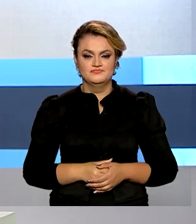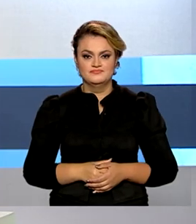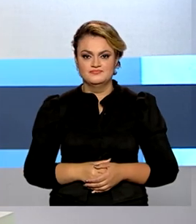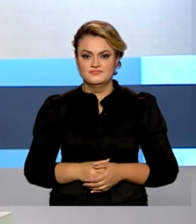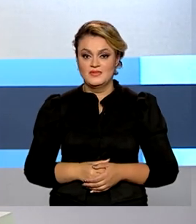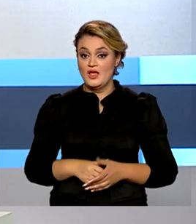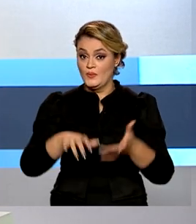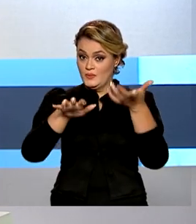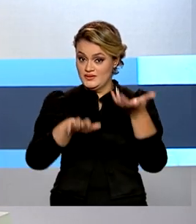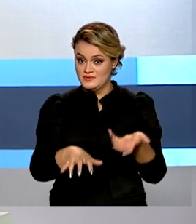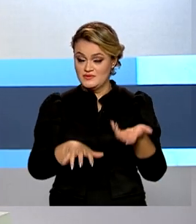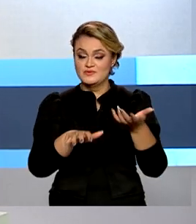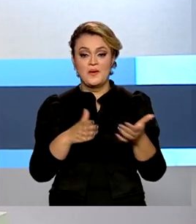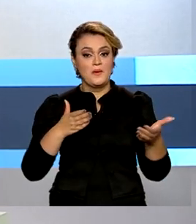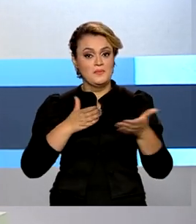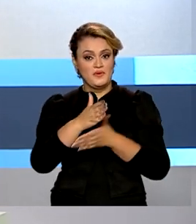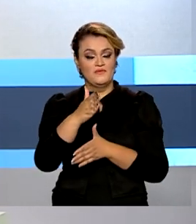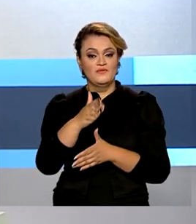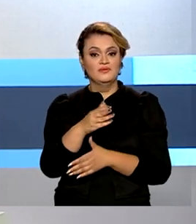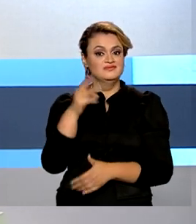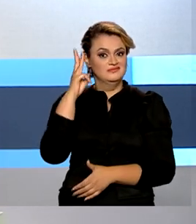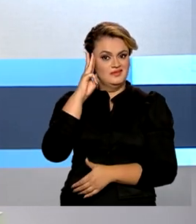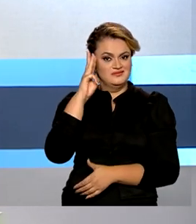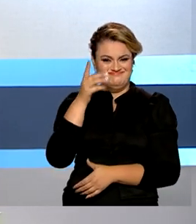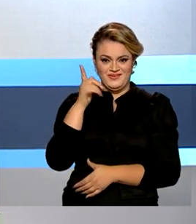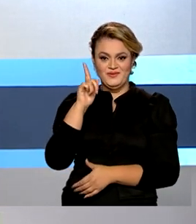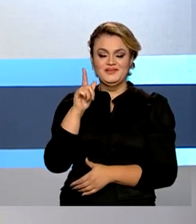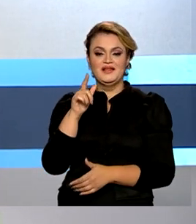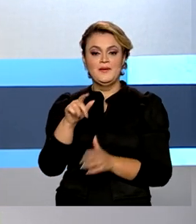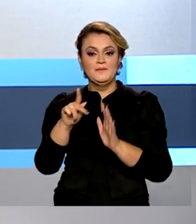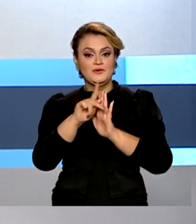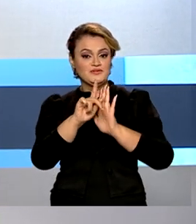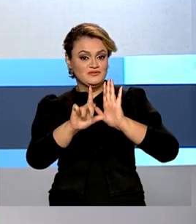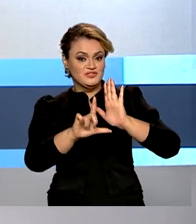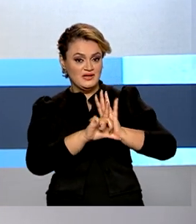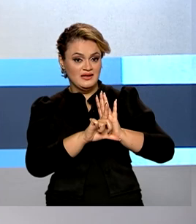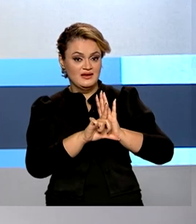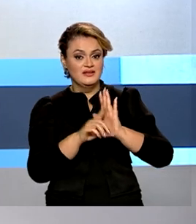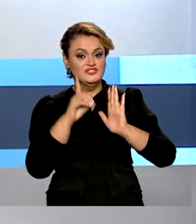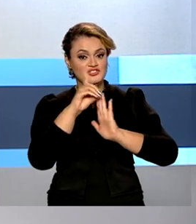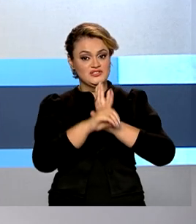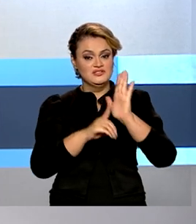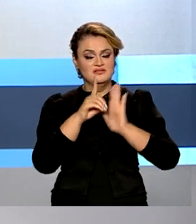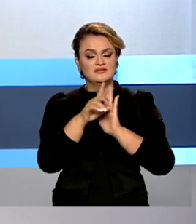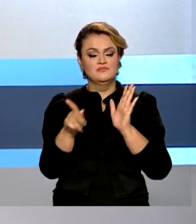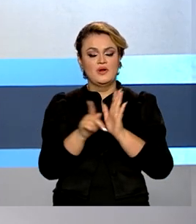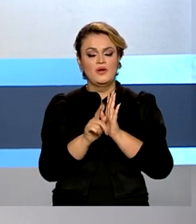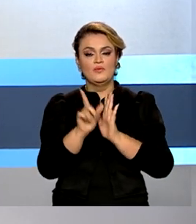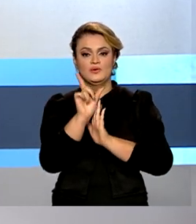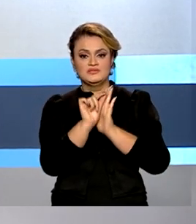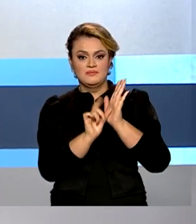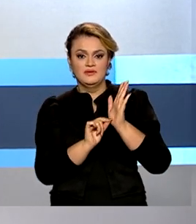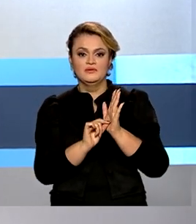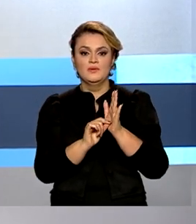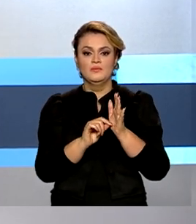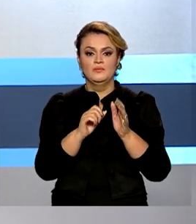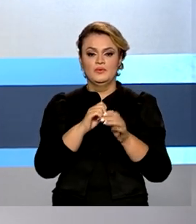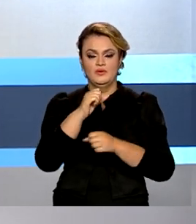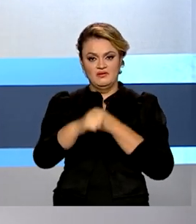e o Congresso Nacional aprovou nesta terça-feira o projeto de lei de diretrizes orçamentárias para